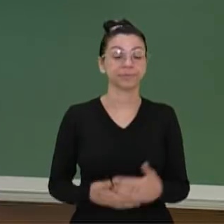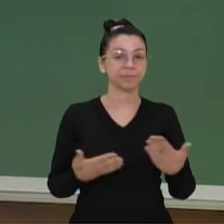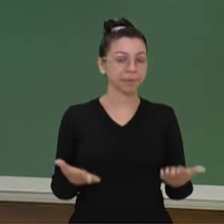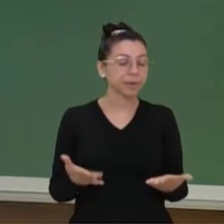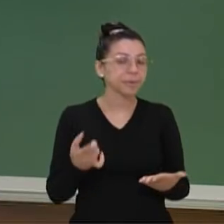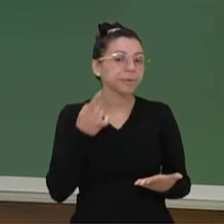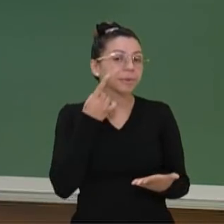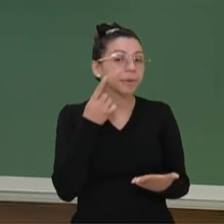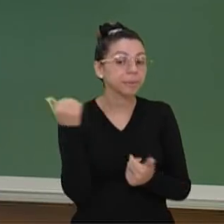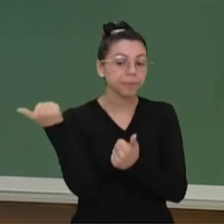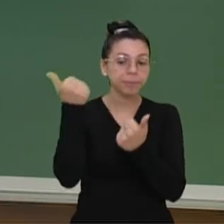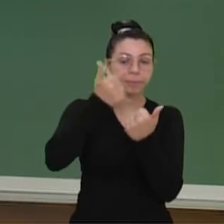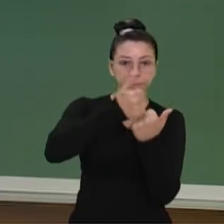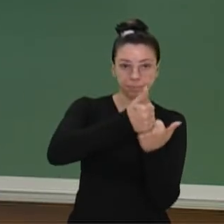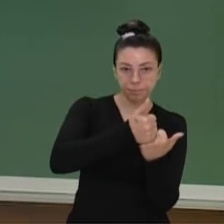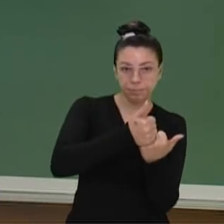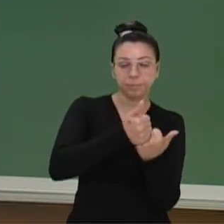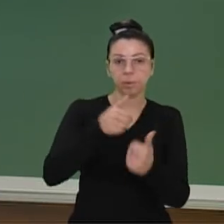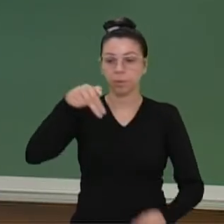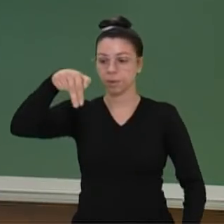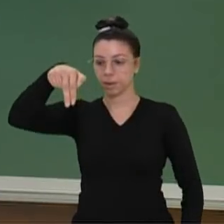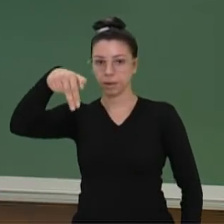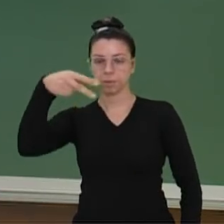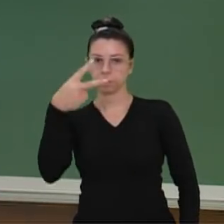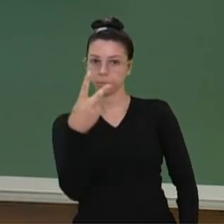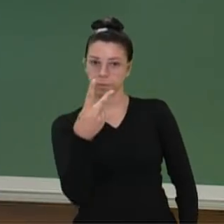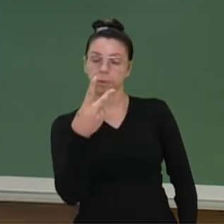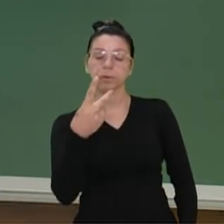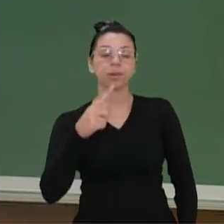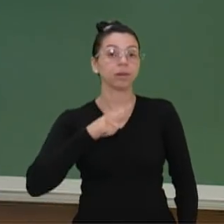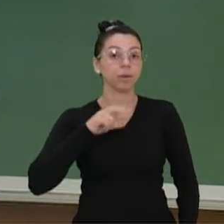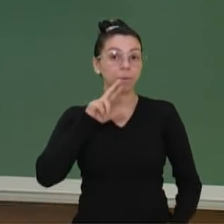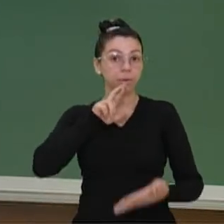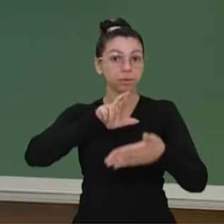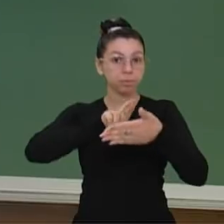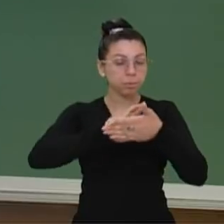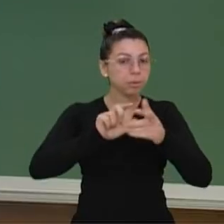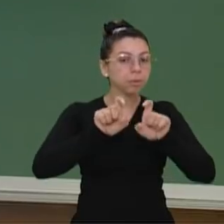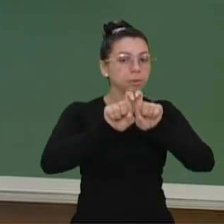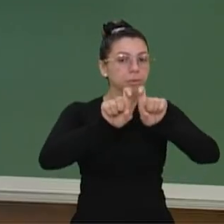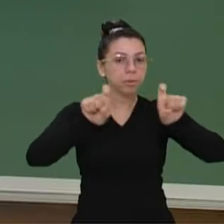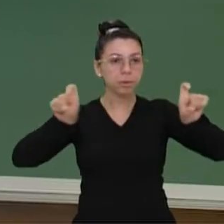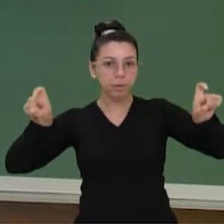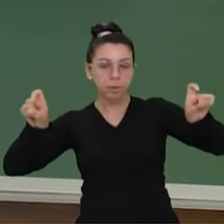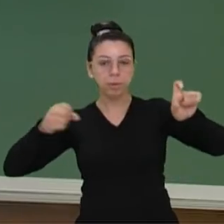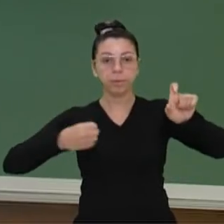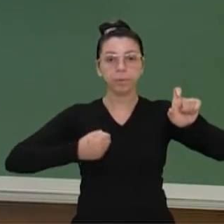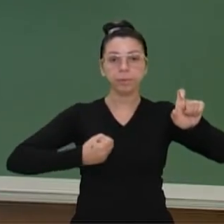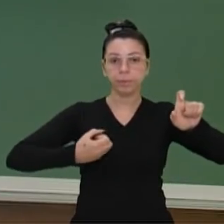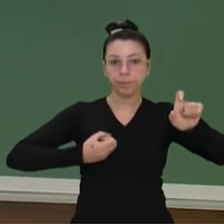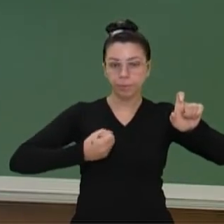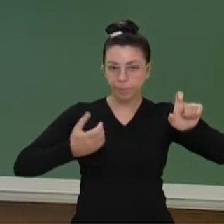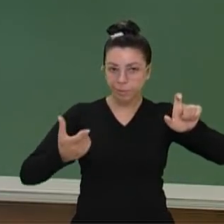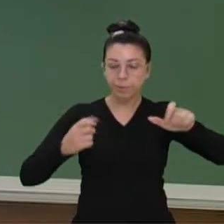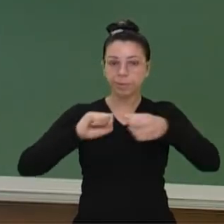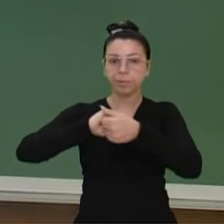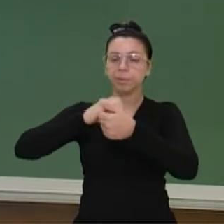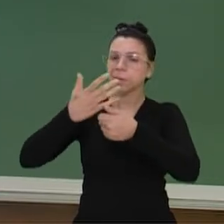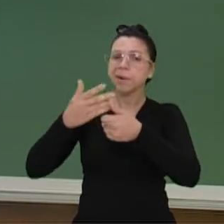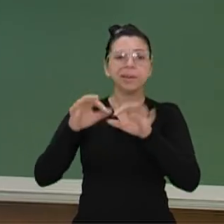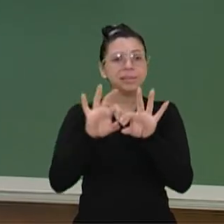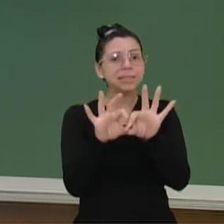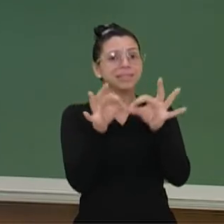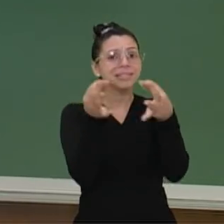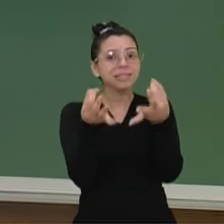Olha só, substituição do N por 2. Então a gente está falando aqui de resolver uma expressãozinha numérica, uma expressão numérica